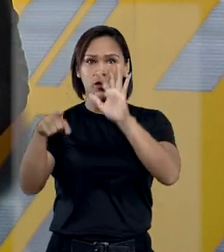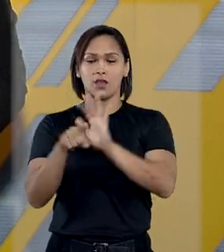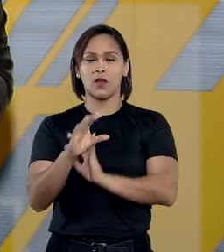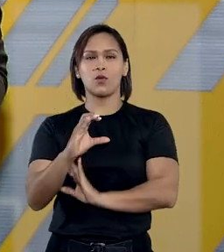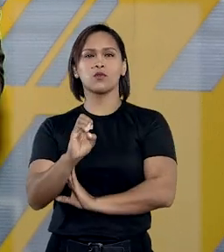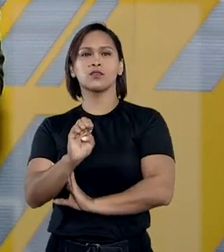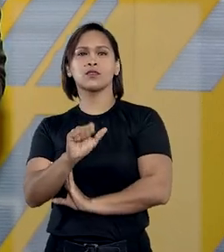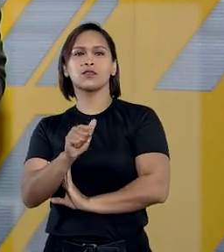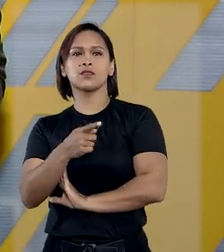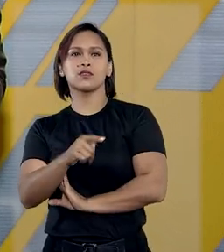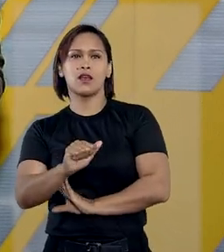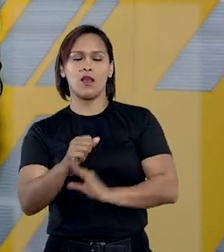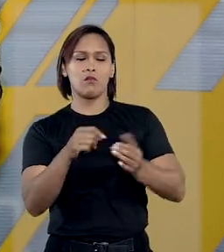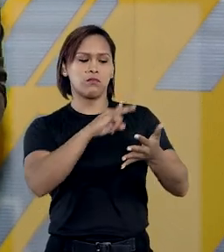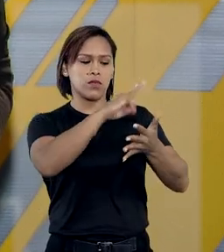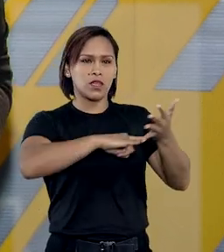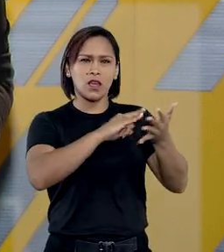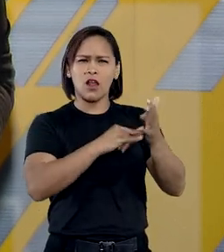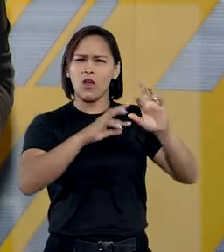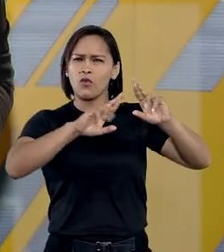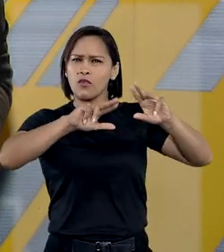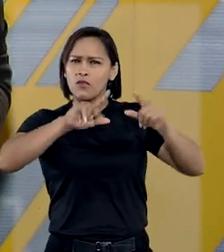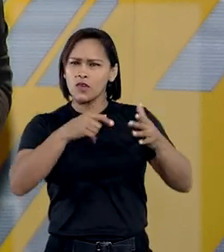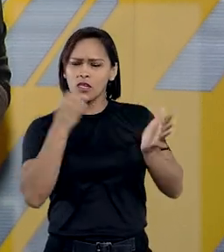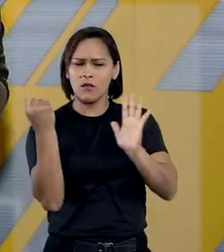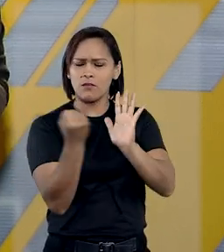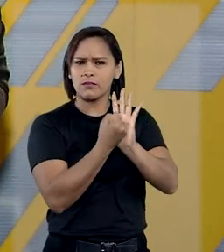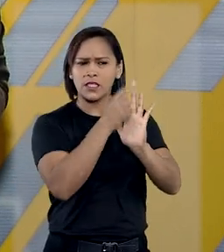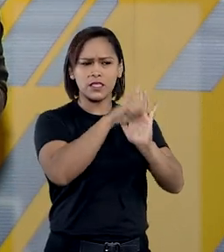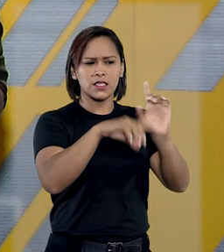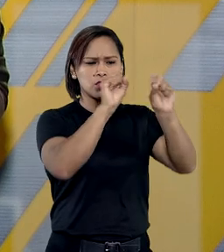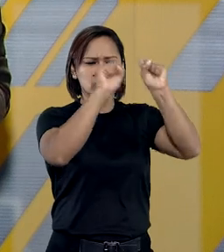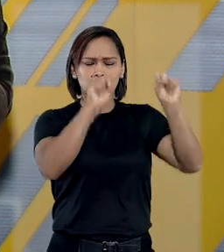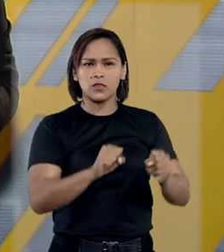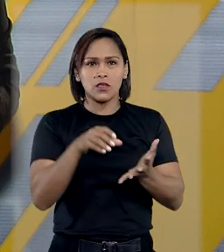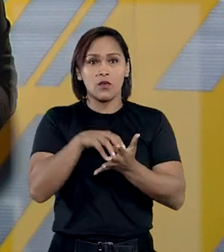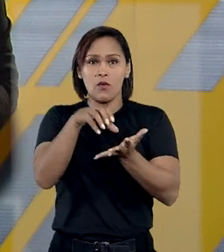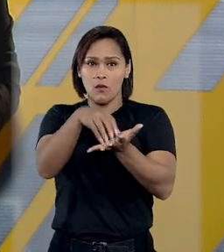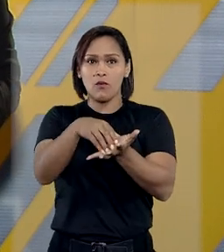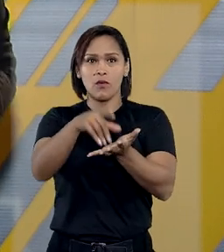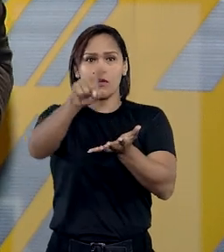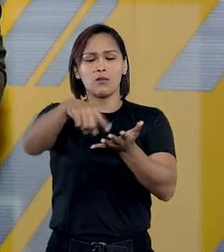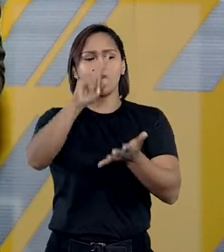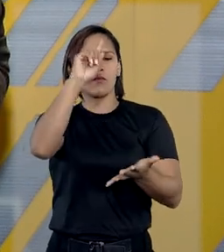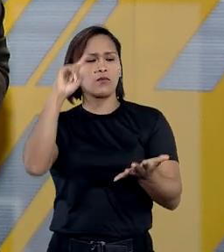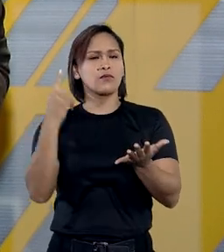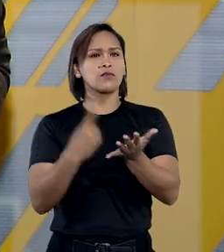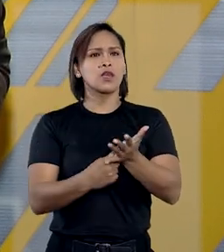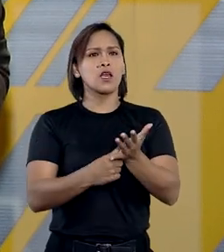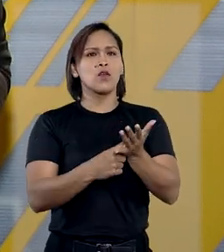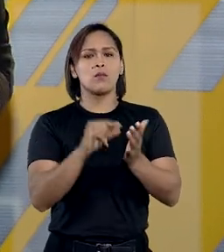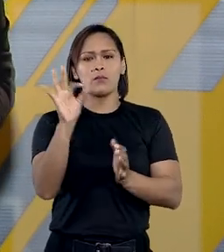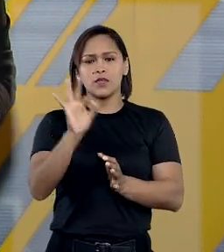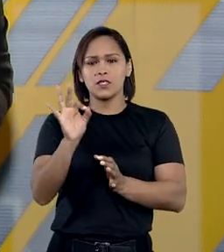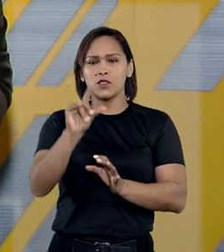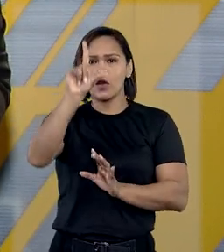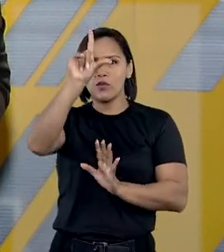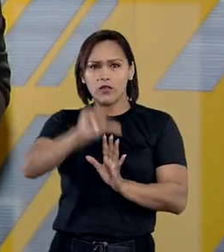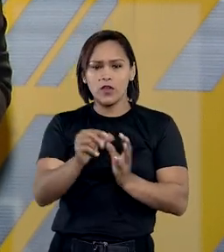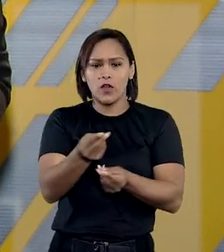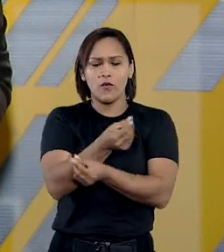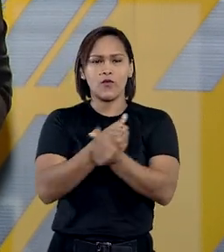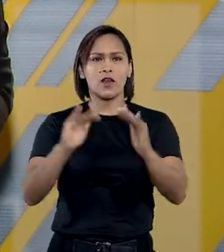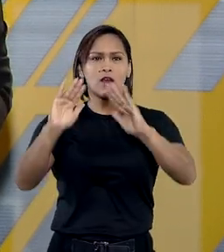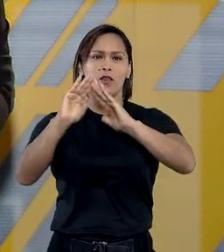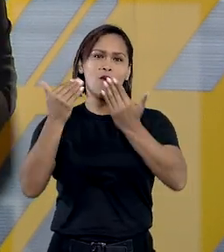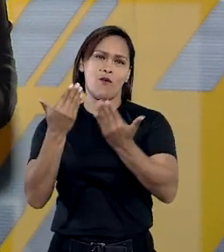Fontes inseriu uma declaração diferente da que deveria ter sido registrada no sistema do órgão sobre o cumprimento de percentual mínimo de gastos